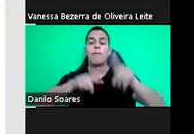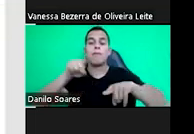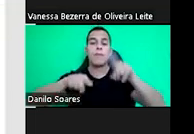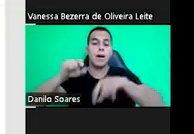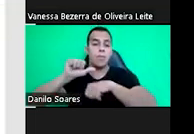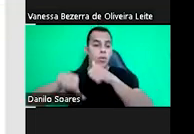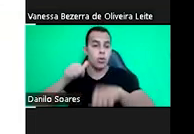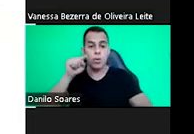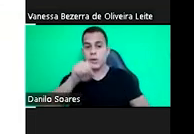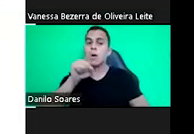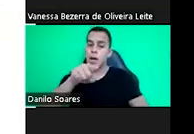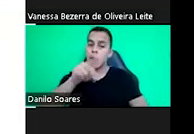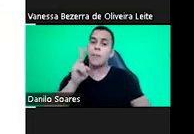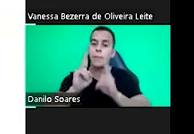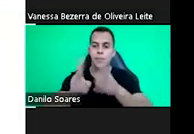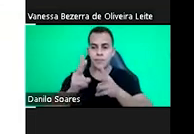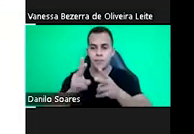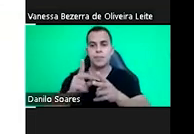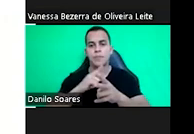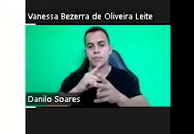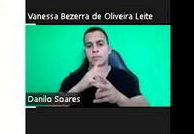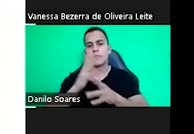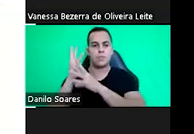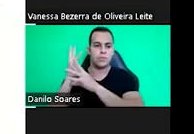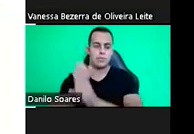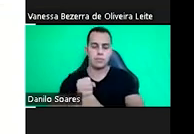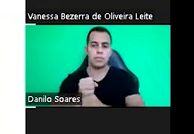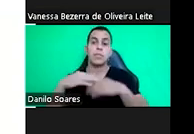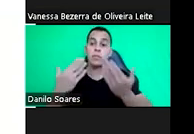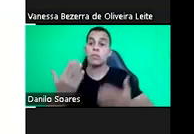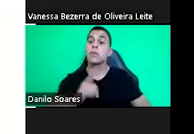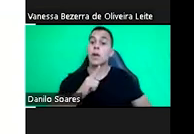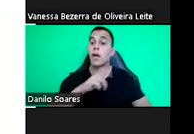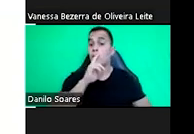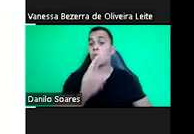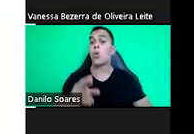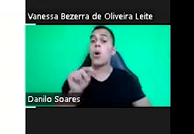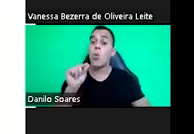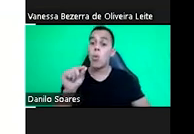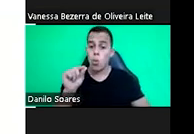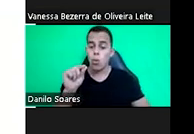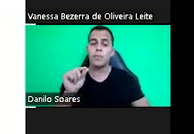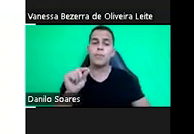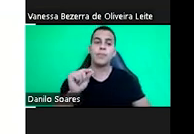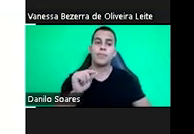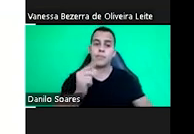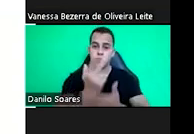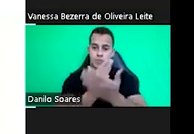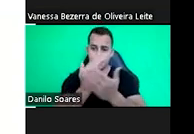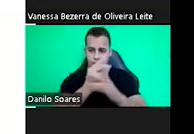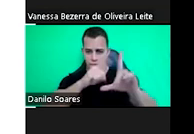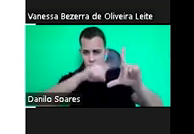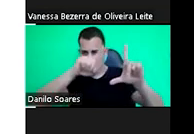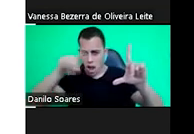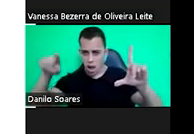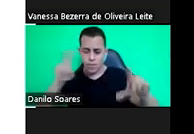neurobiologia que está por trás desse score. E aí, o que a gente tem de resultados preliminares? Esse gráfico, a gente